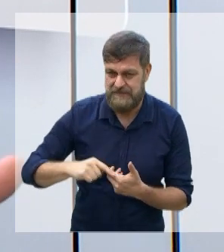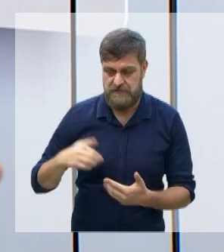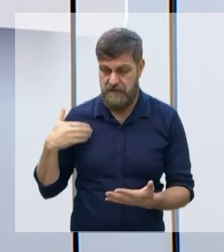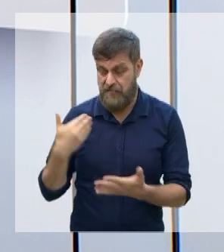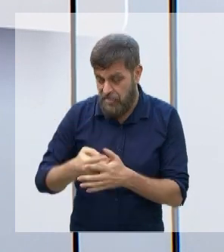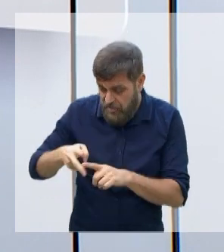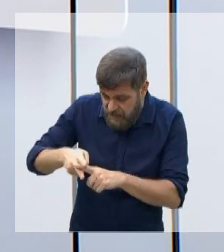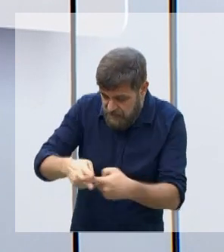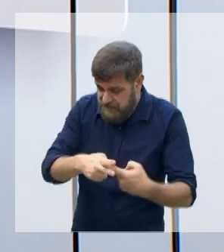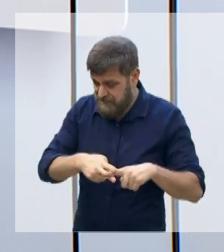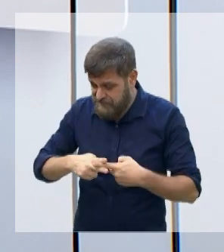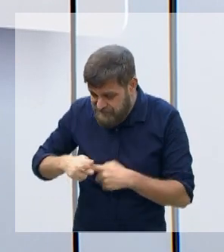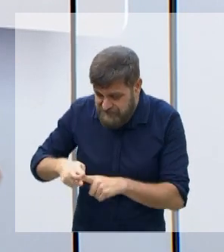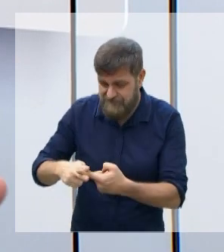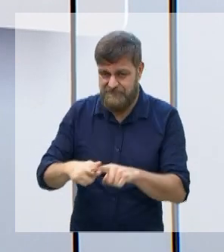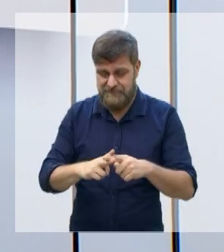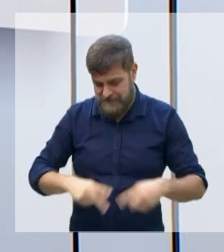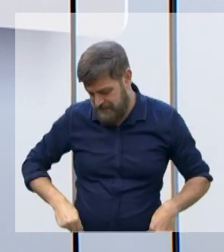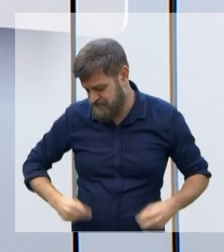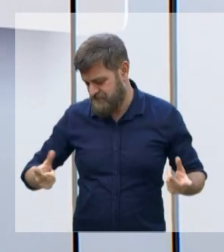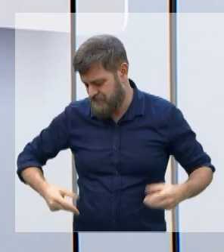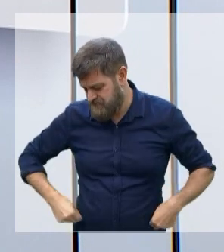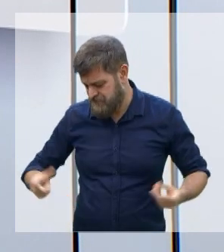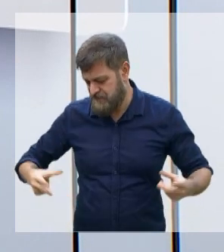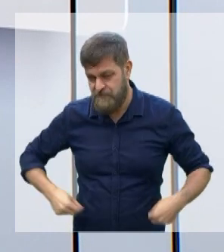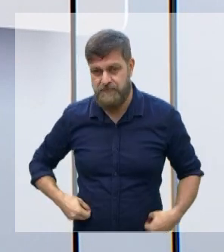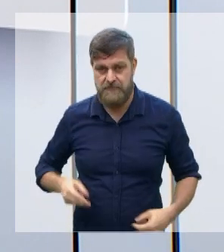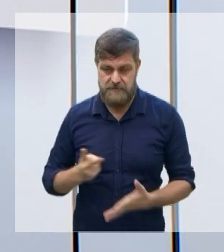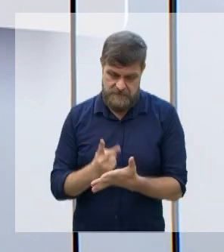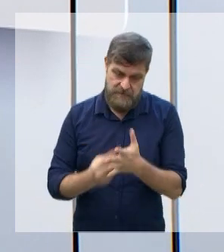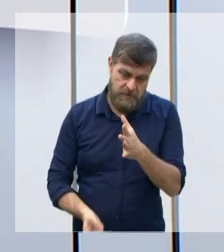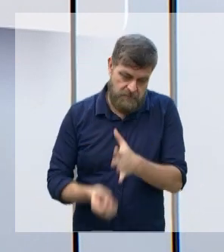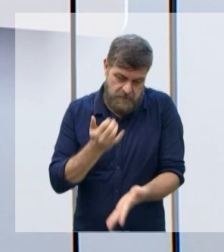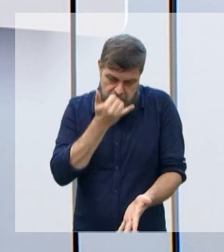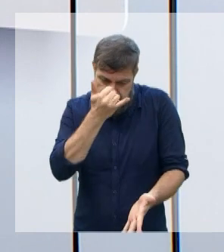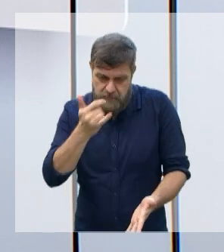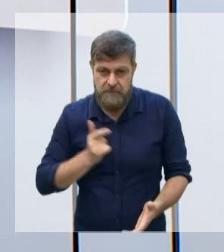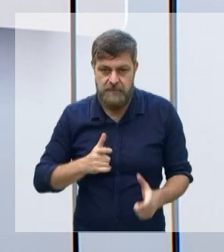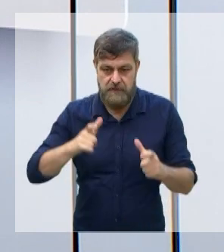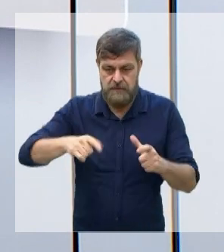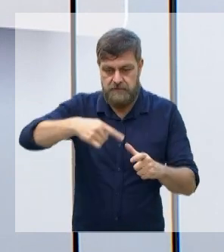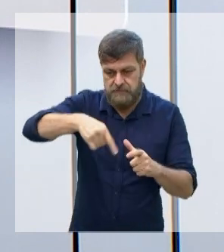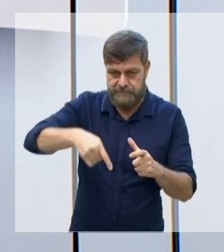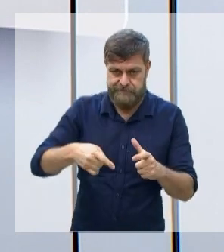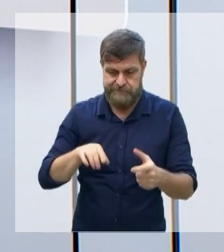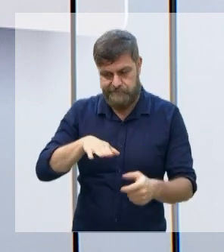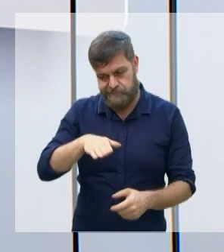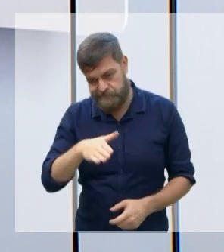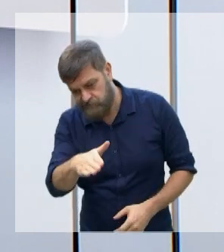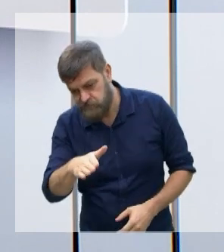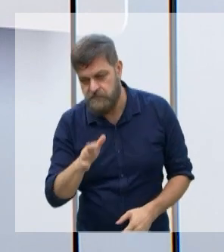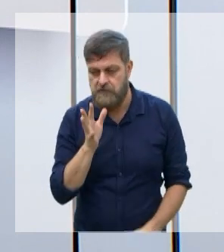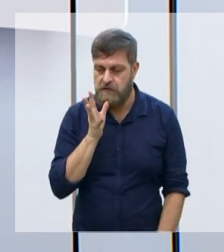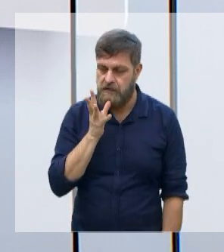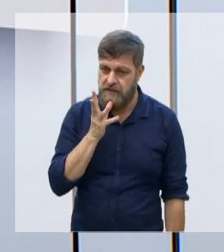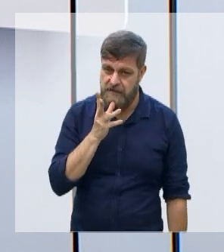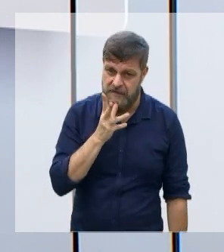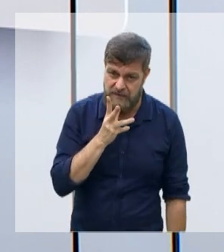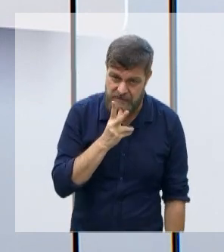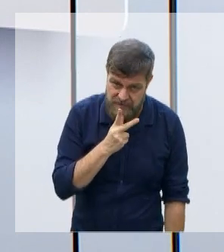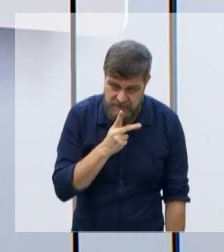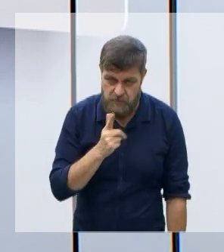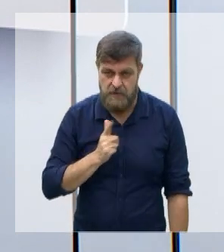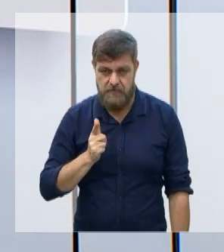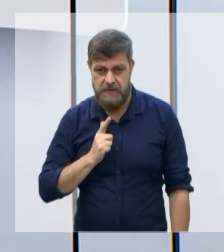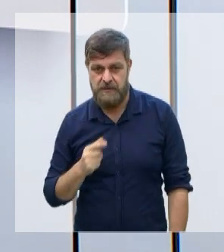de manutenção é normal do ananás vias do ano nas vias públicas abrir um buraco o outro e às vezes demora um pouco pra que